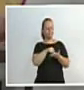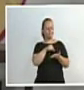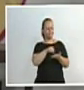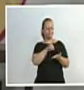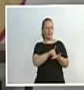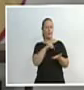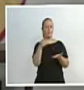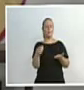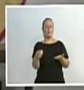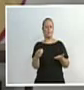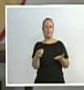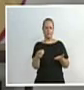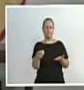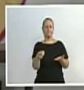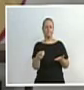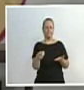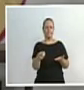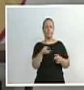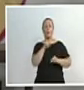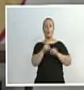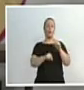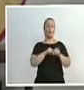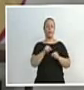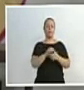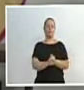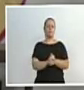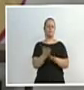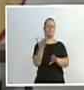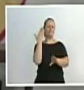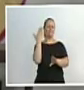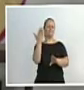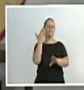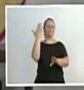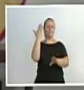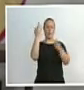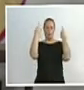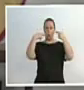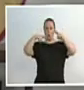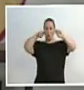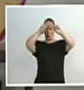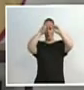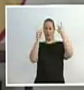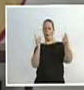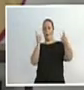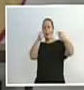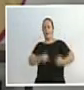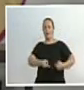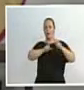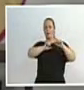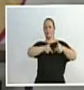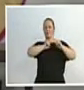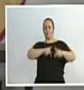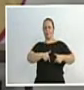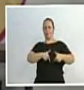é a opressão do Império Romano contra os judeus na época de Cristo, ou, melhor